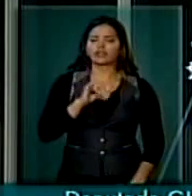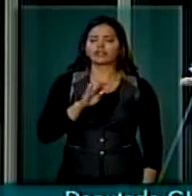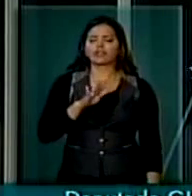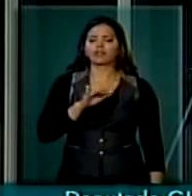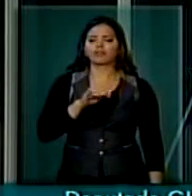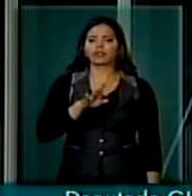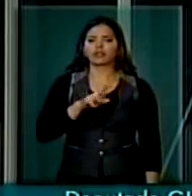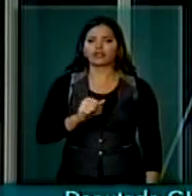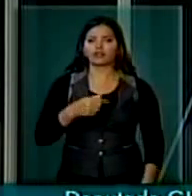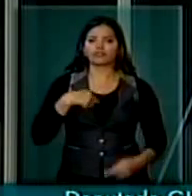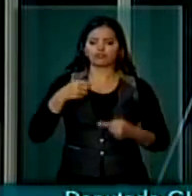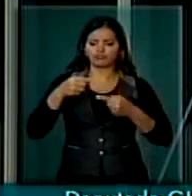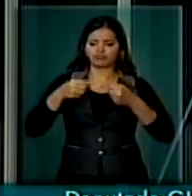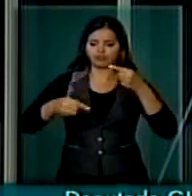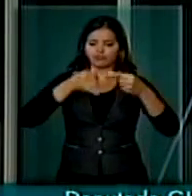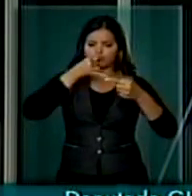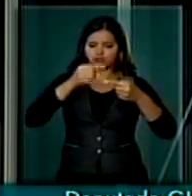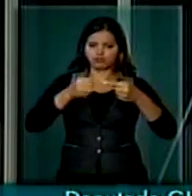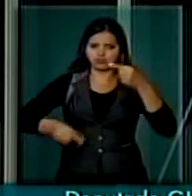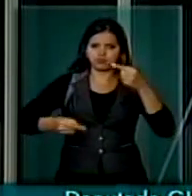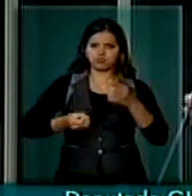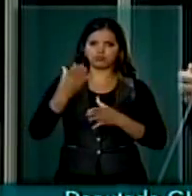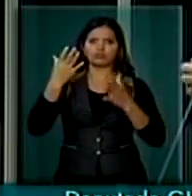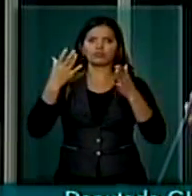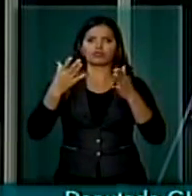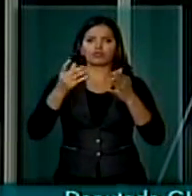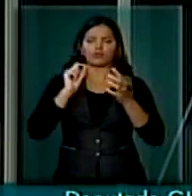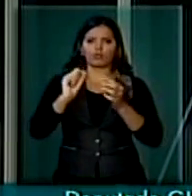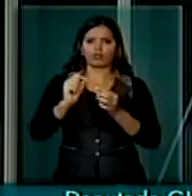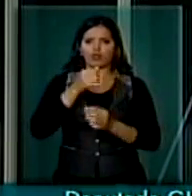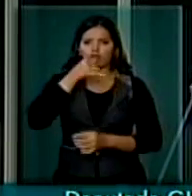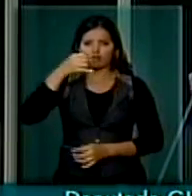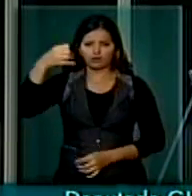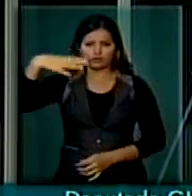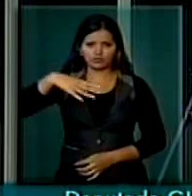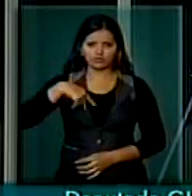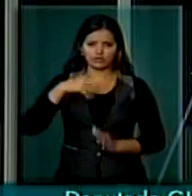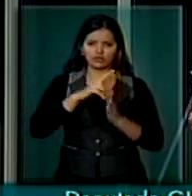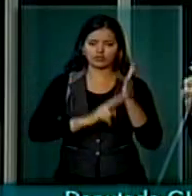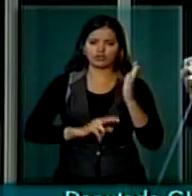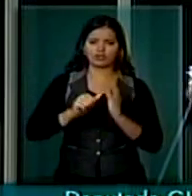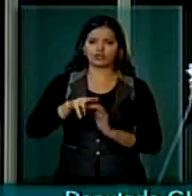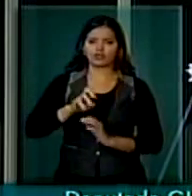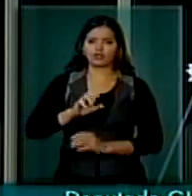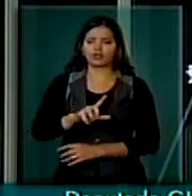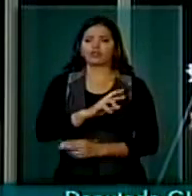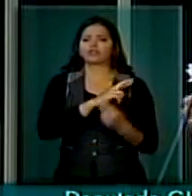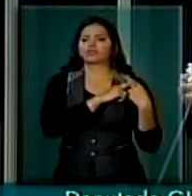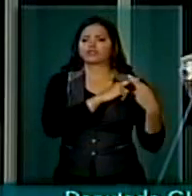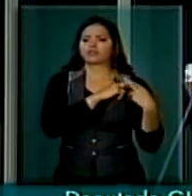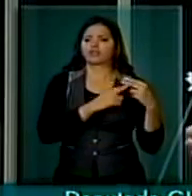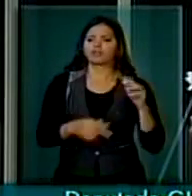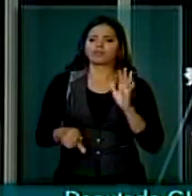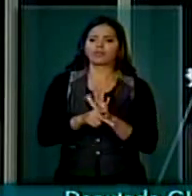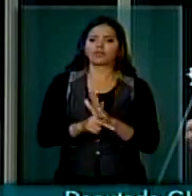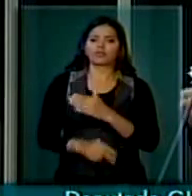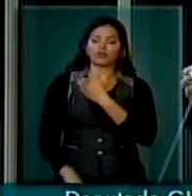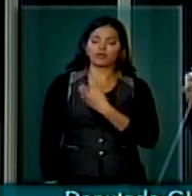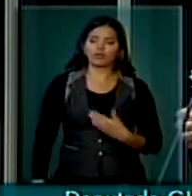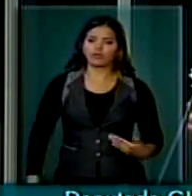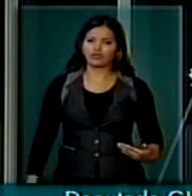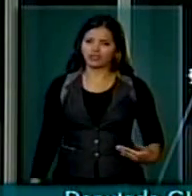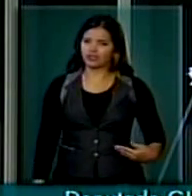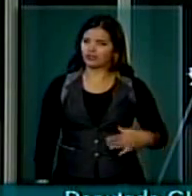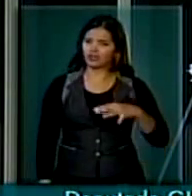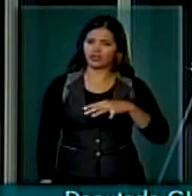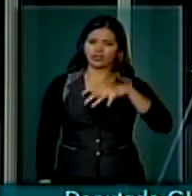Itaberá um curto-circuito nas linhas de transmissão. O relatório da ANEEL não deixa dúvida, a responsabilidade foi do governo